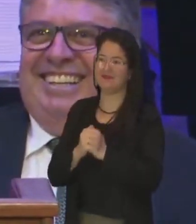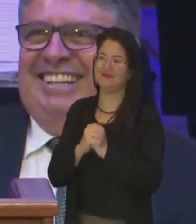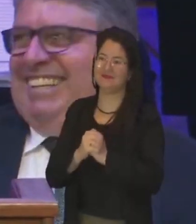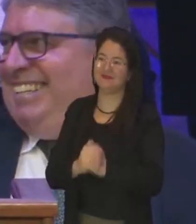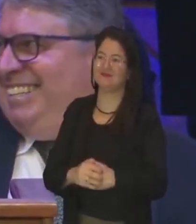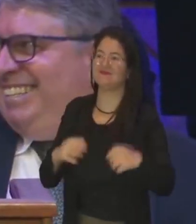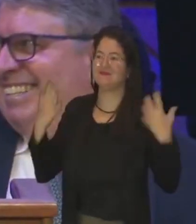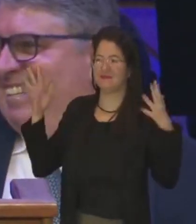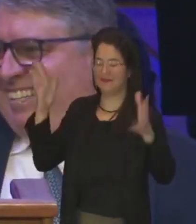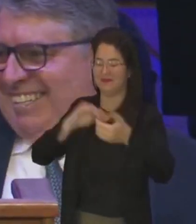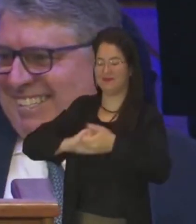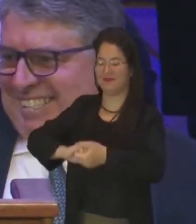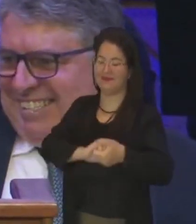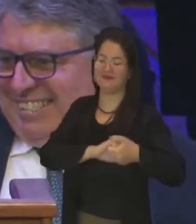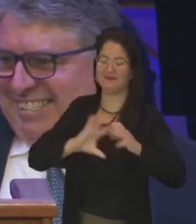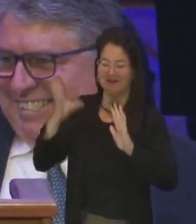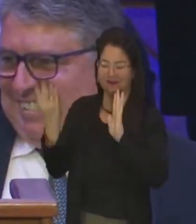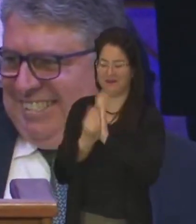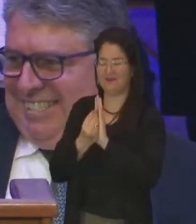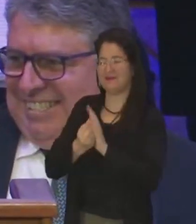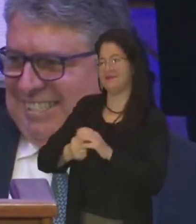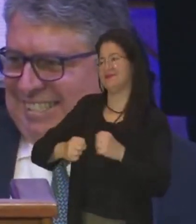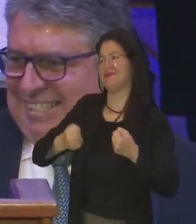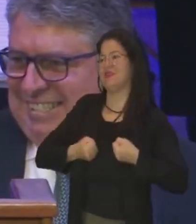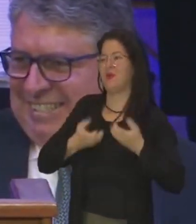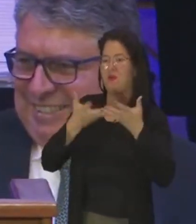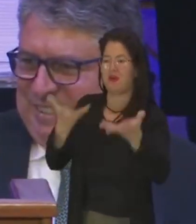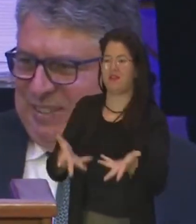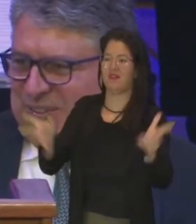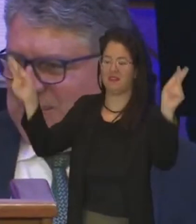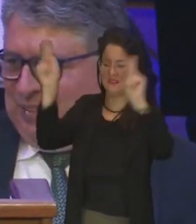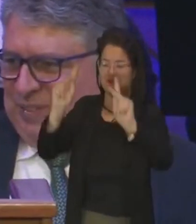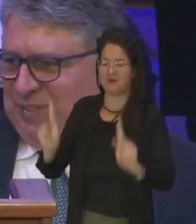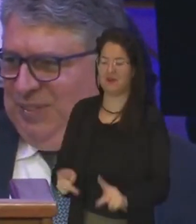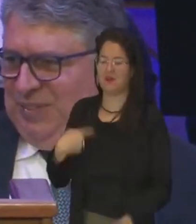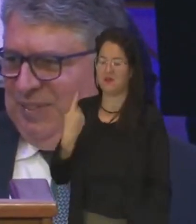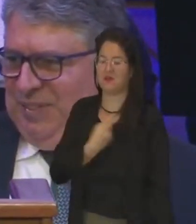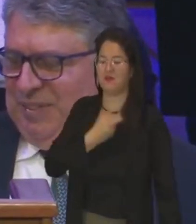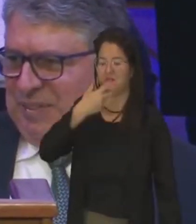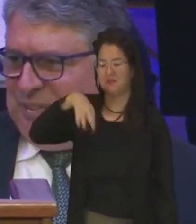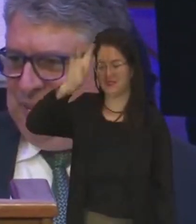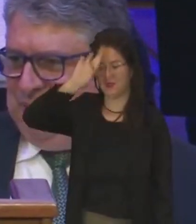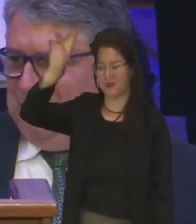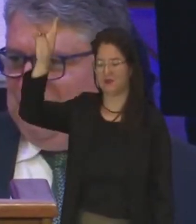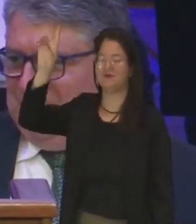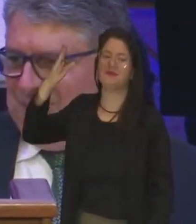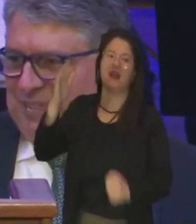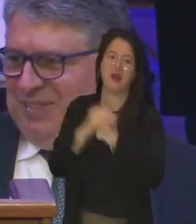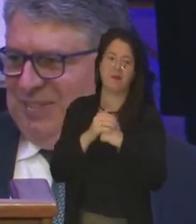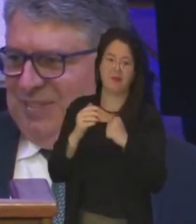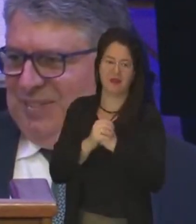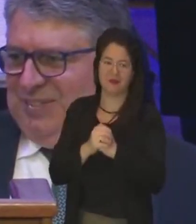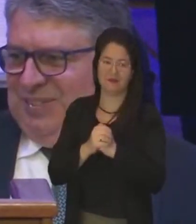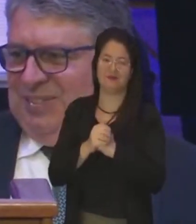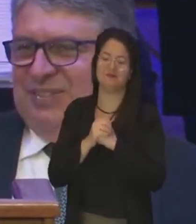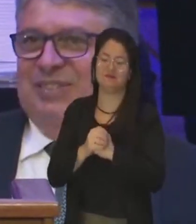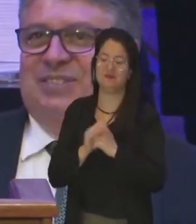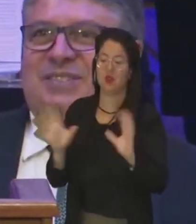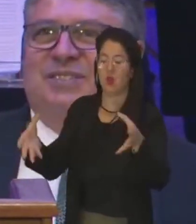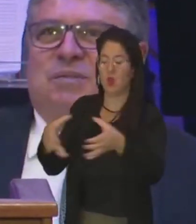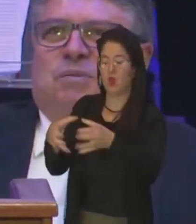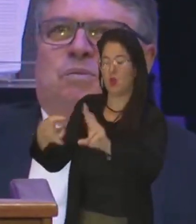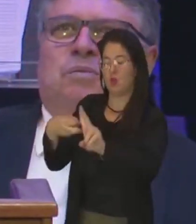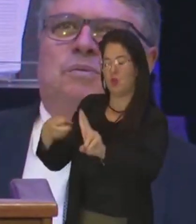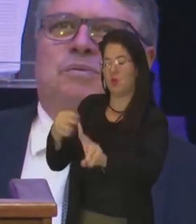Saúdo a igreja com a graça e a paz do nosso Senhor, amém? Para o